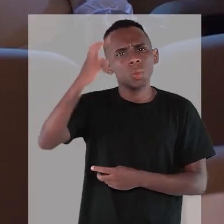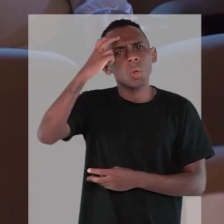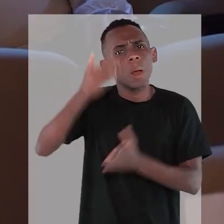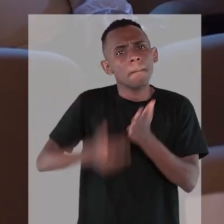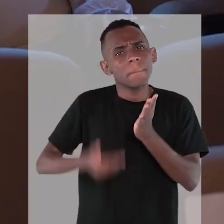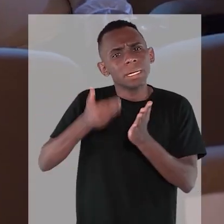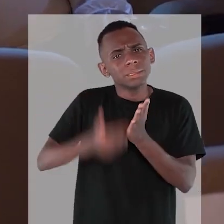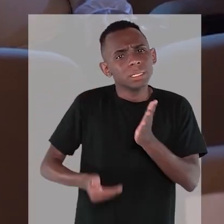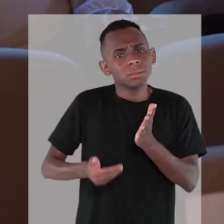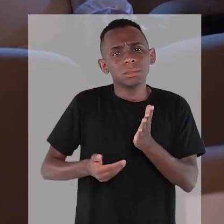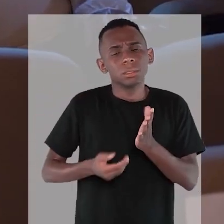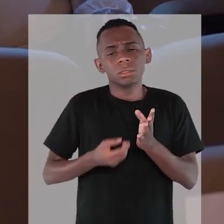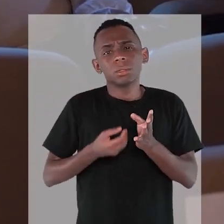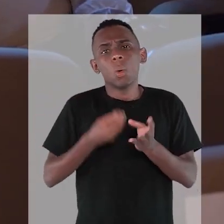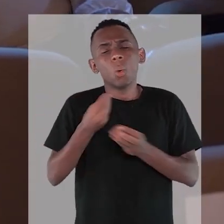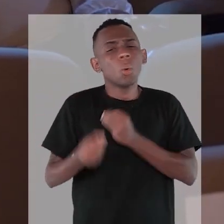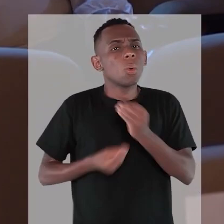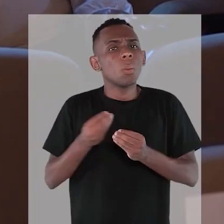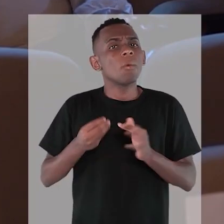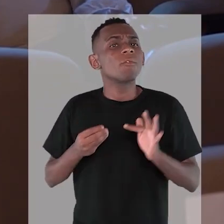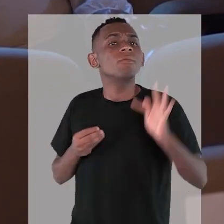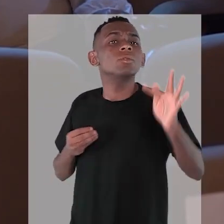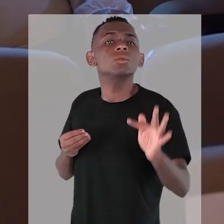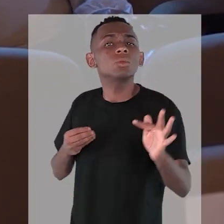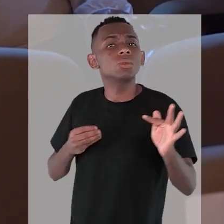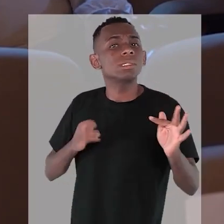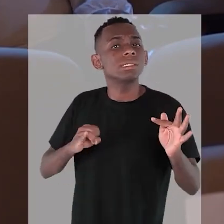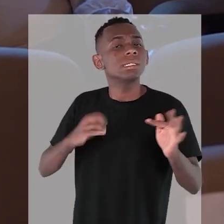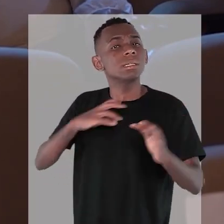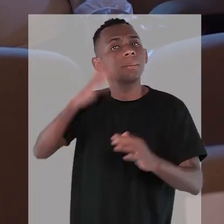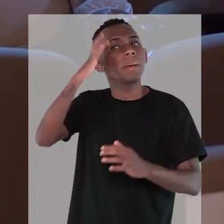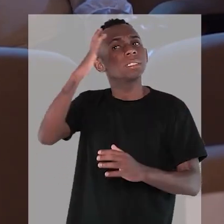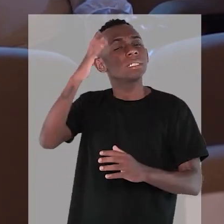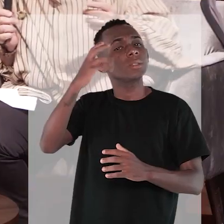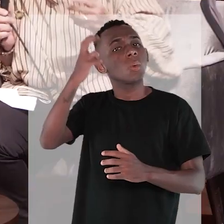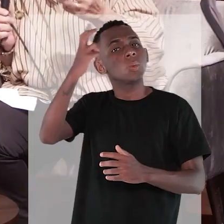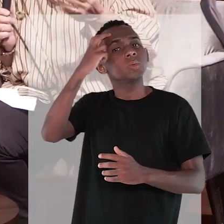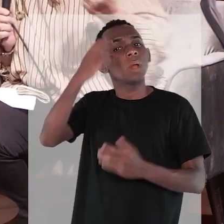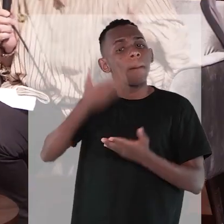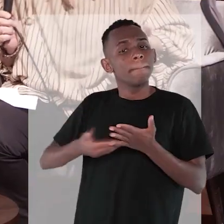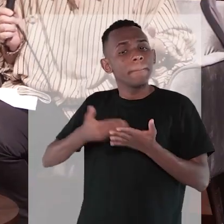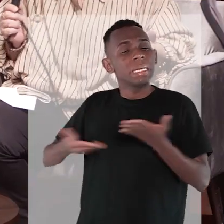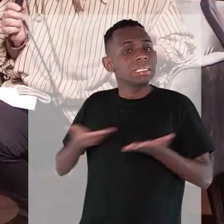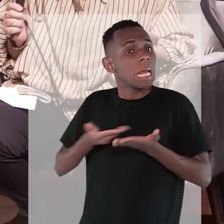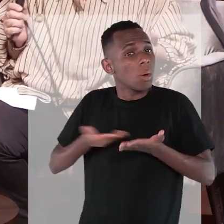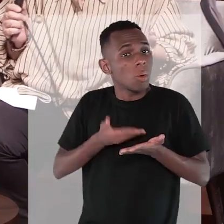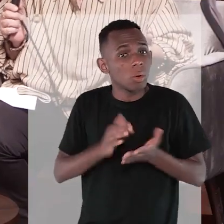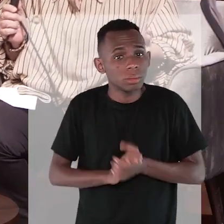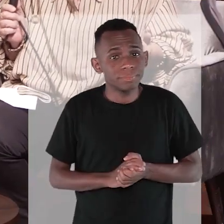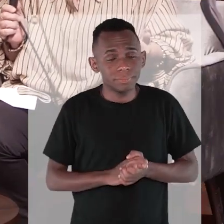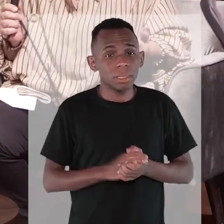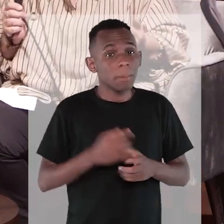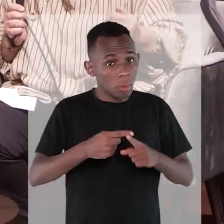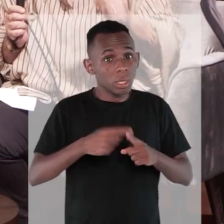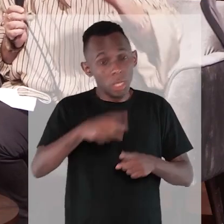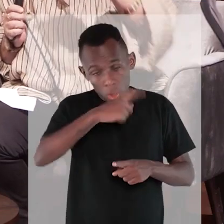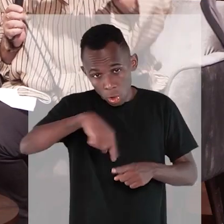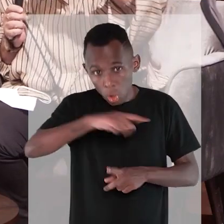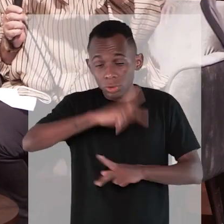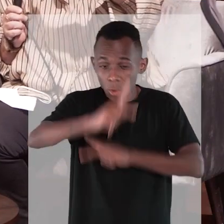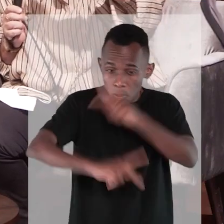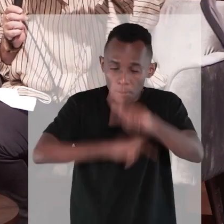a imaginação cultural, como é que eu me imagino? Uma mulher na plateia acena a cabeça em concordância com a fala de Heloísa.